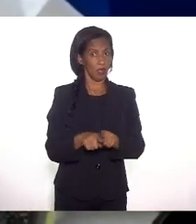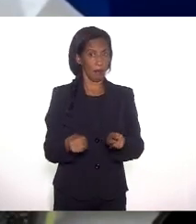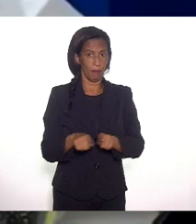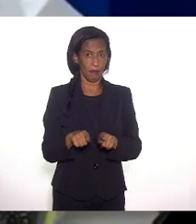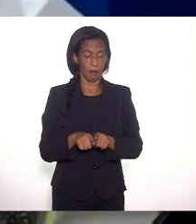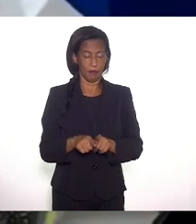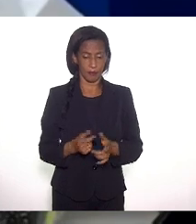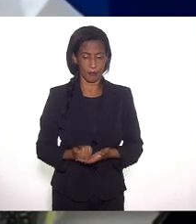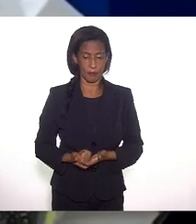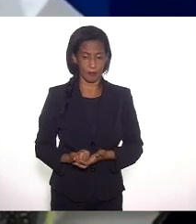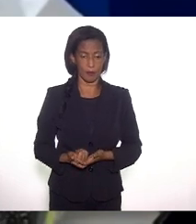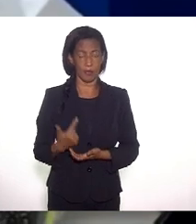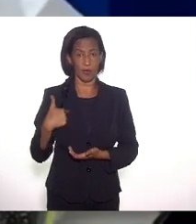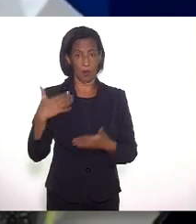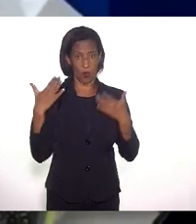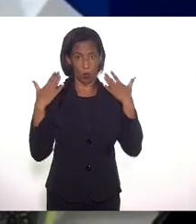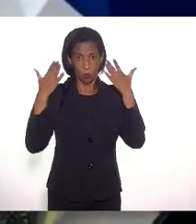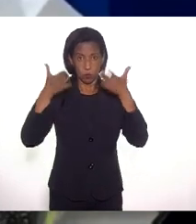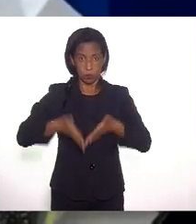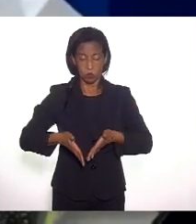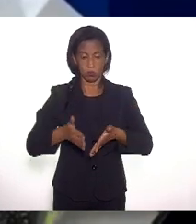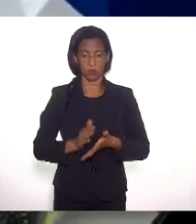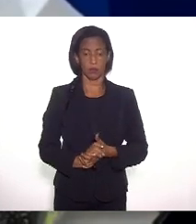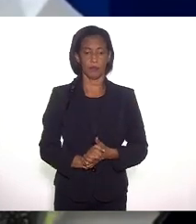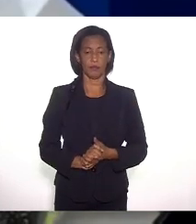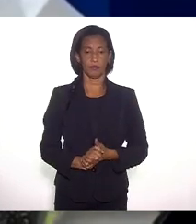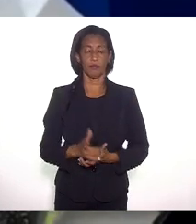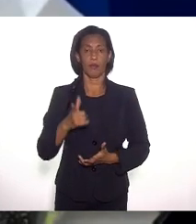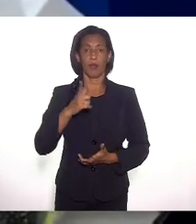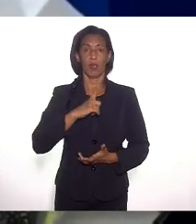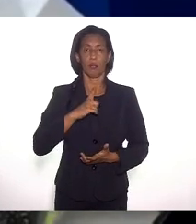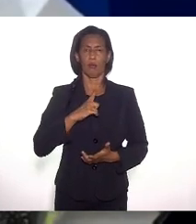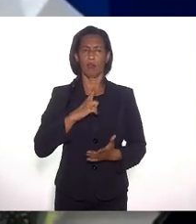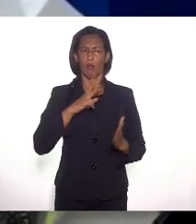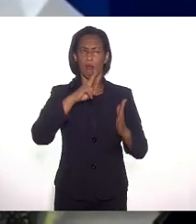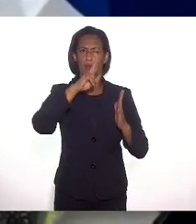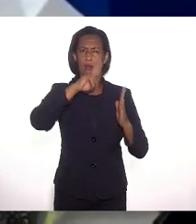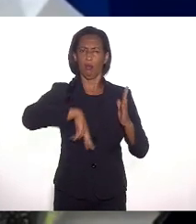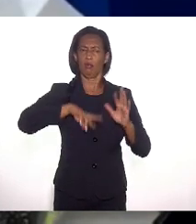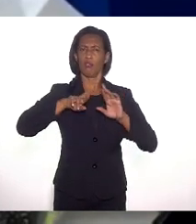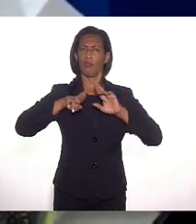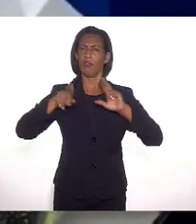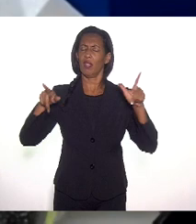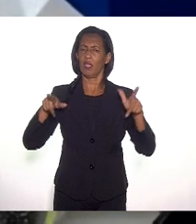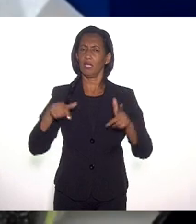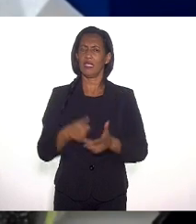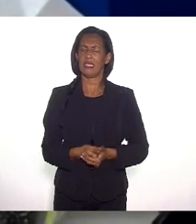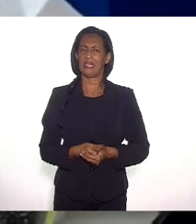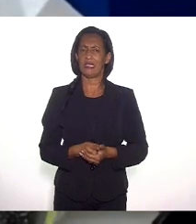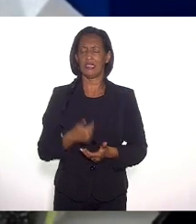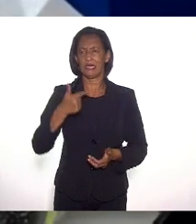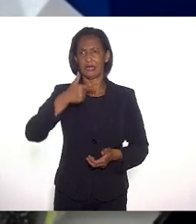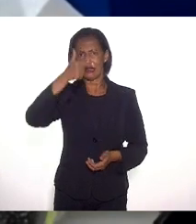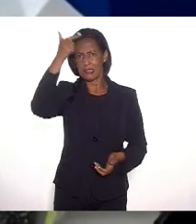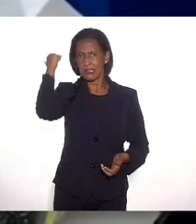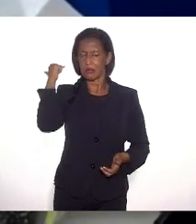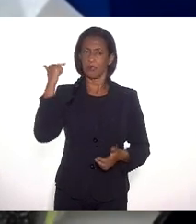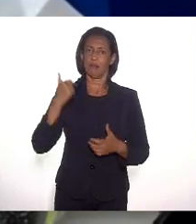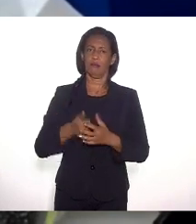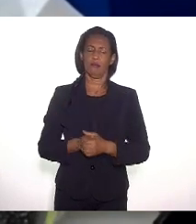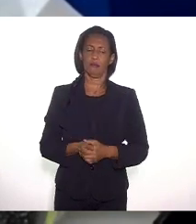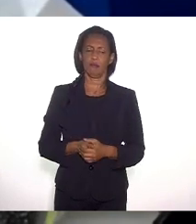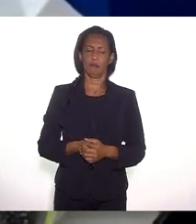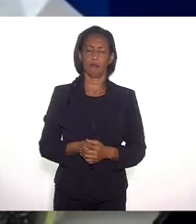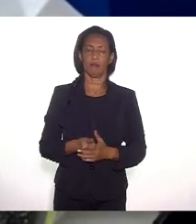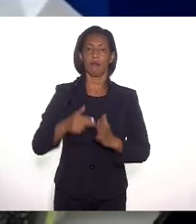quero enfatizar, eu tenho uma leitura um pouco diferente, deputado Luiz Paulo,